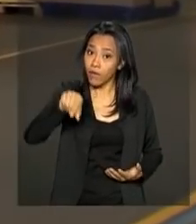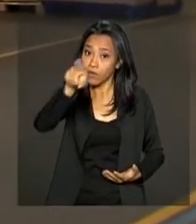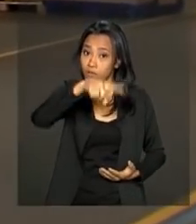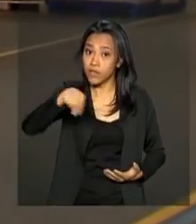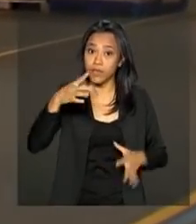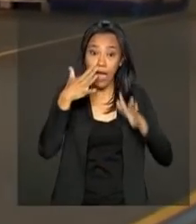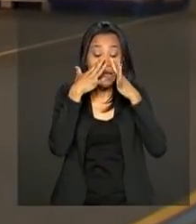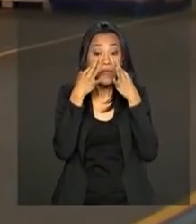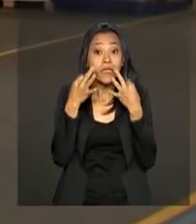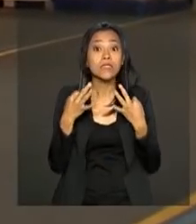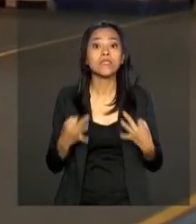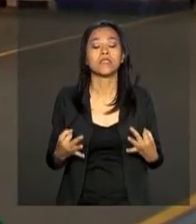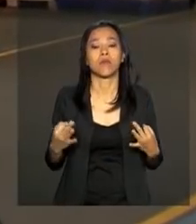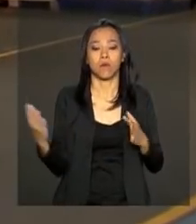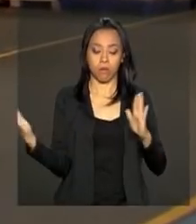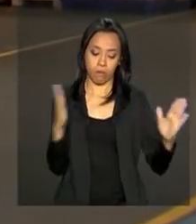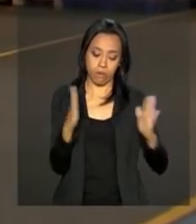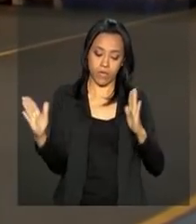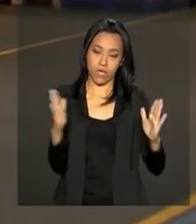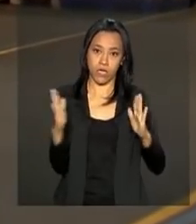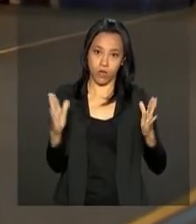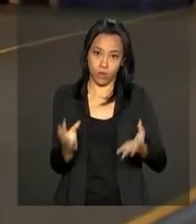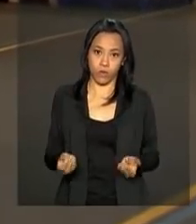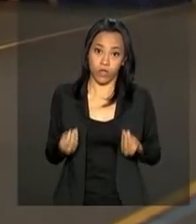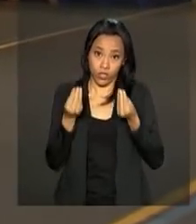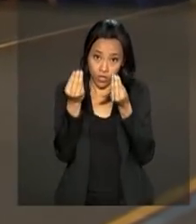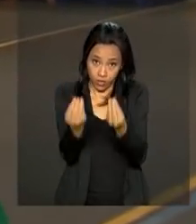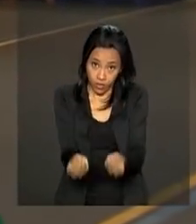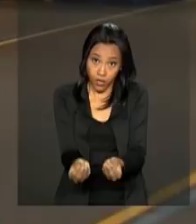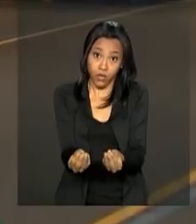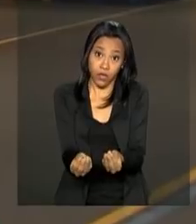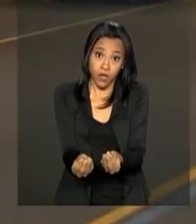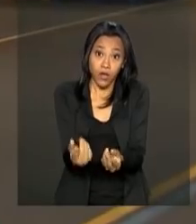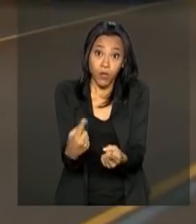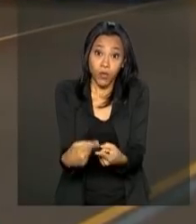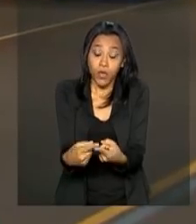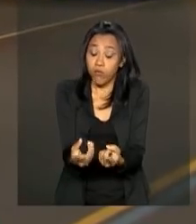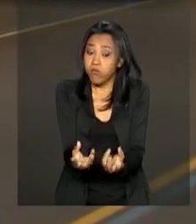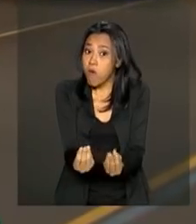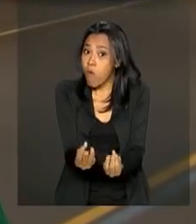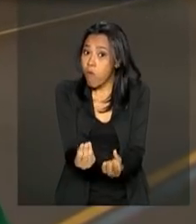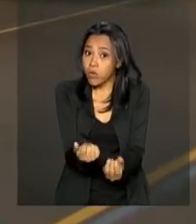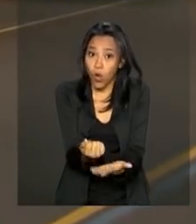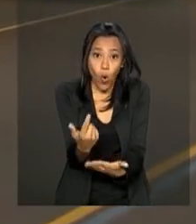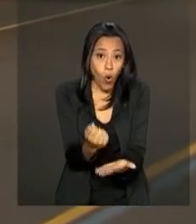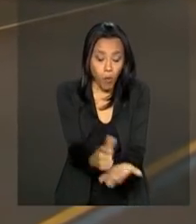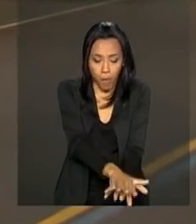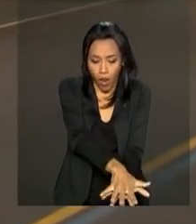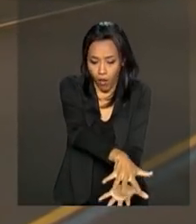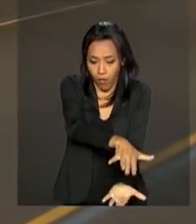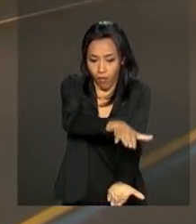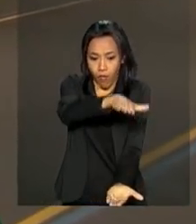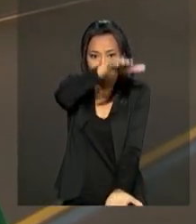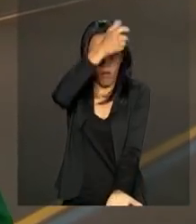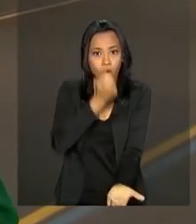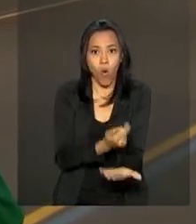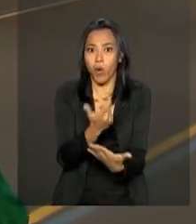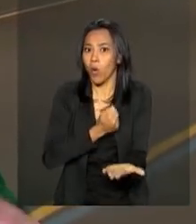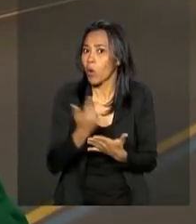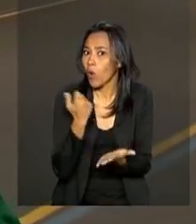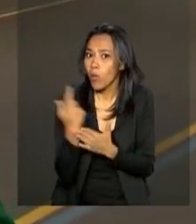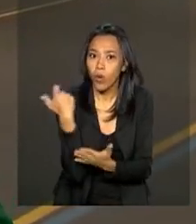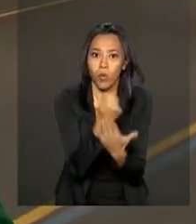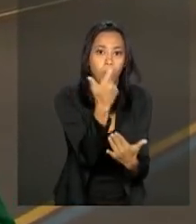ao prazo de entrega, porque dado o volume de vendas, né, durante a Black Friday, os comerciantes geralmente